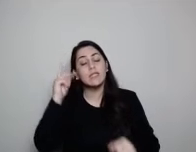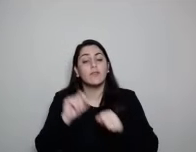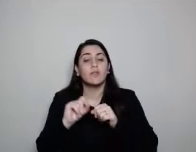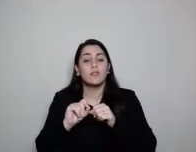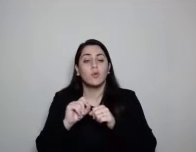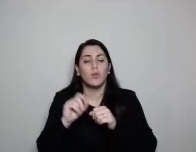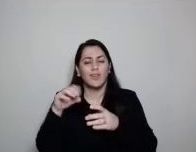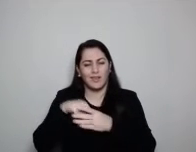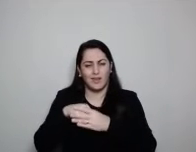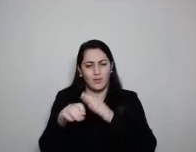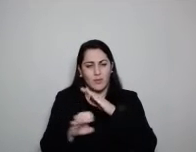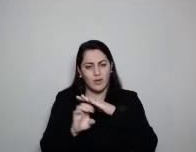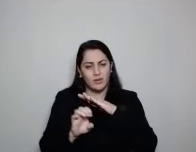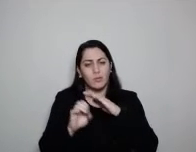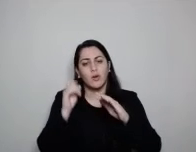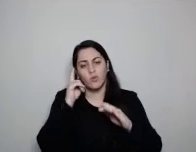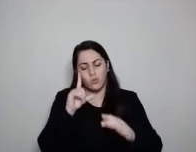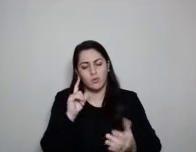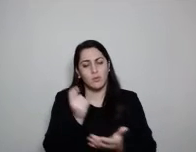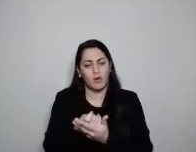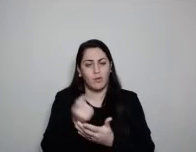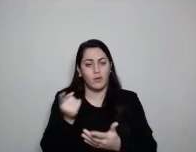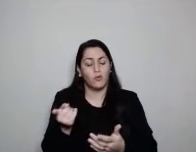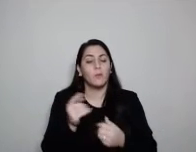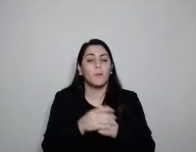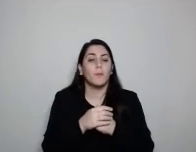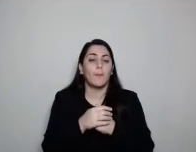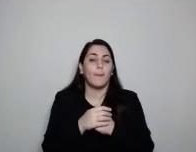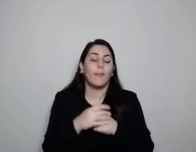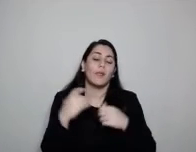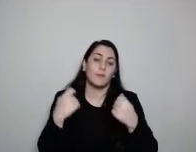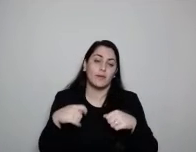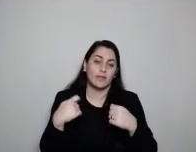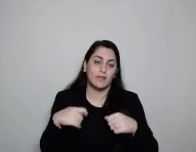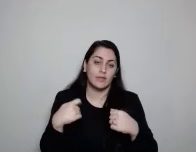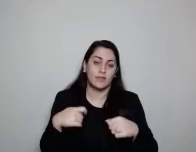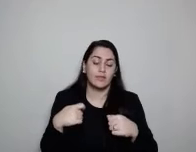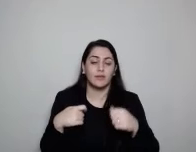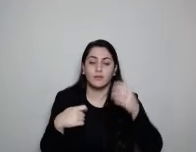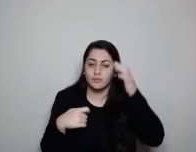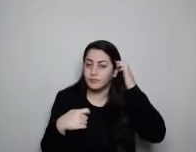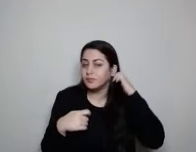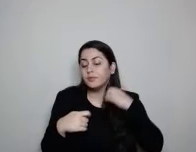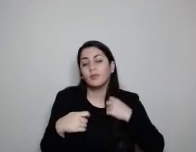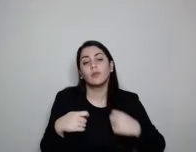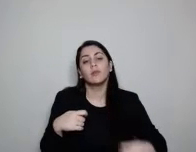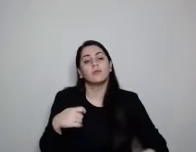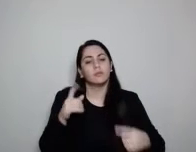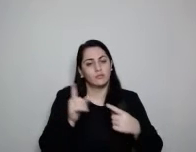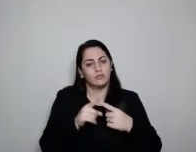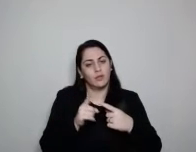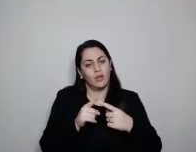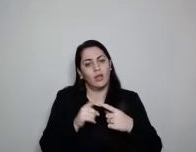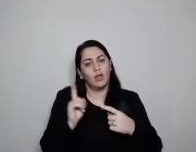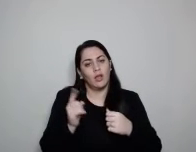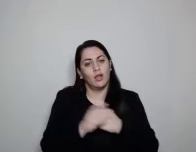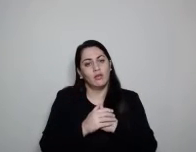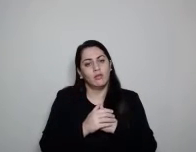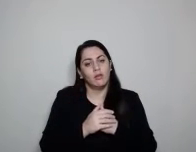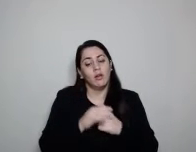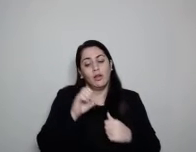esse tipo de gestão? Ele precisa, primeiro, ser classificado como um parceiro sênior ou um parceiro